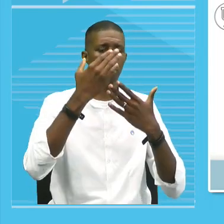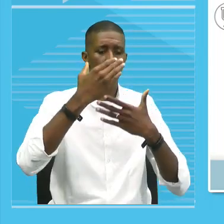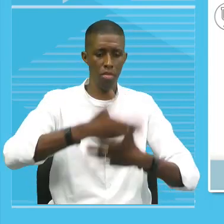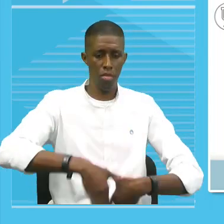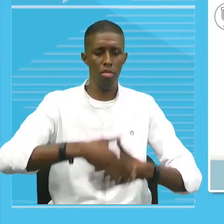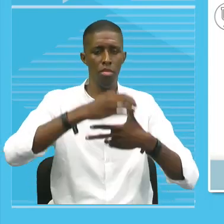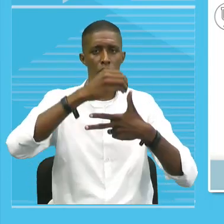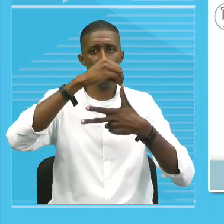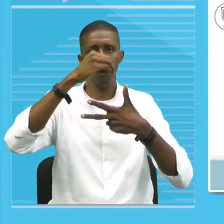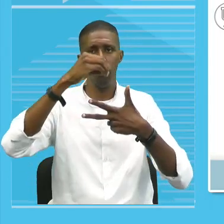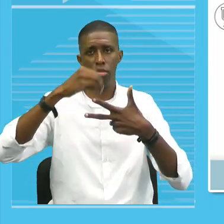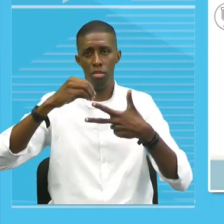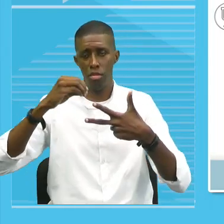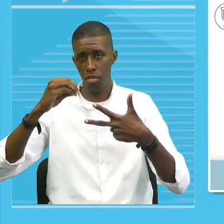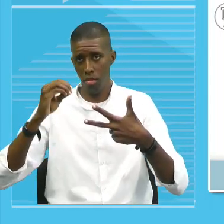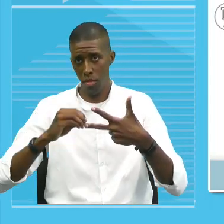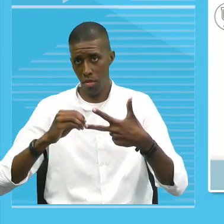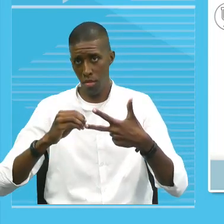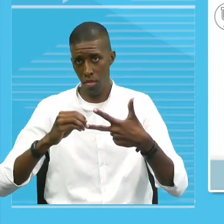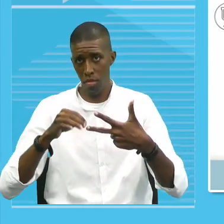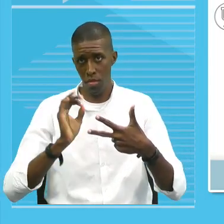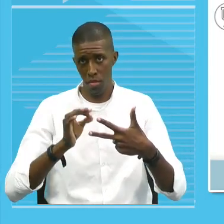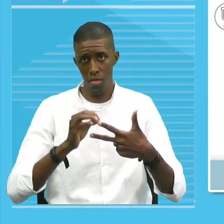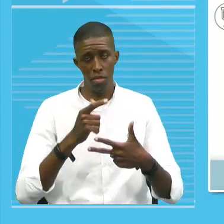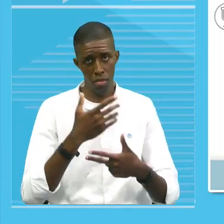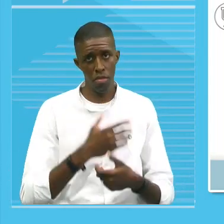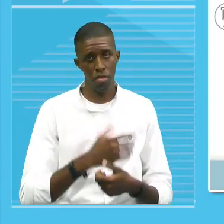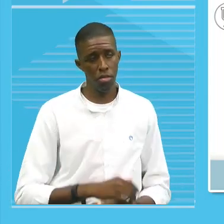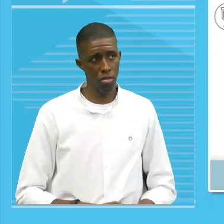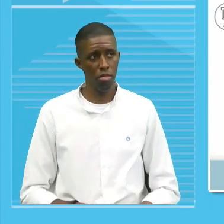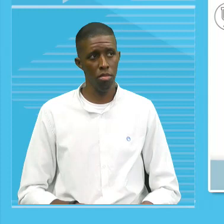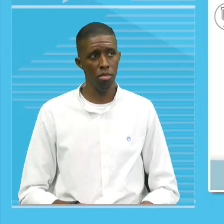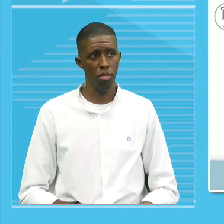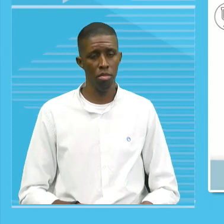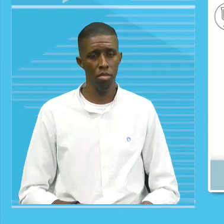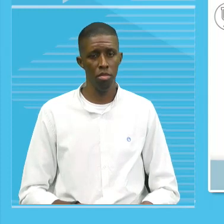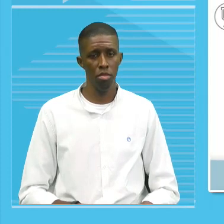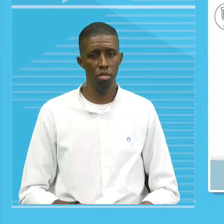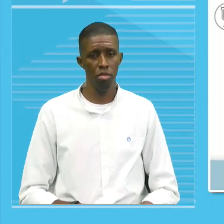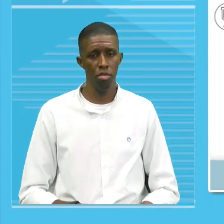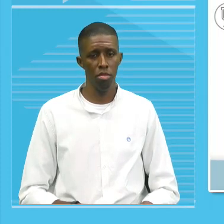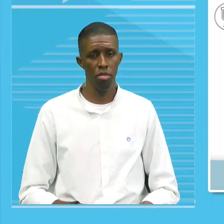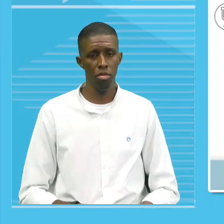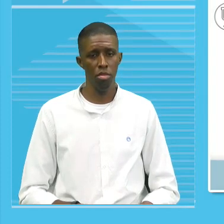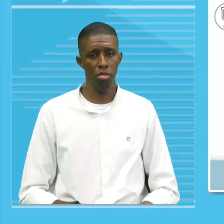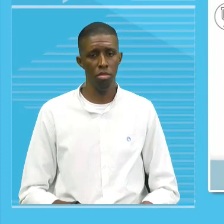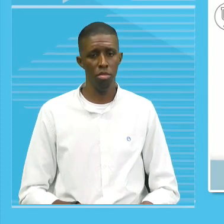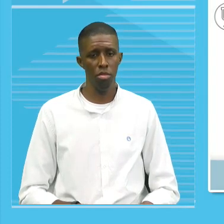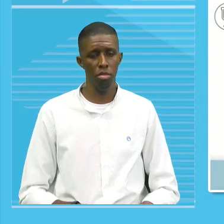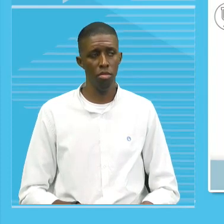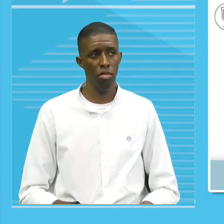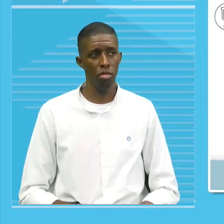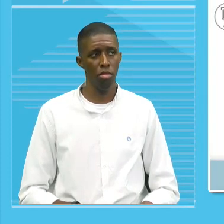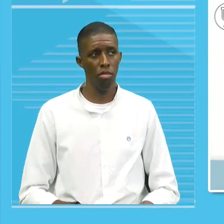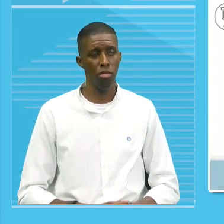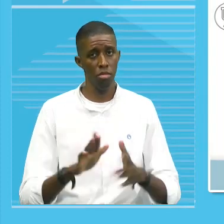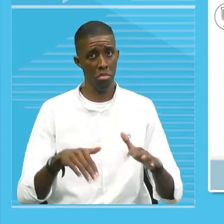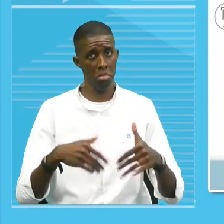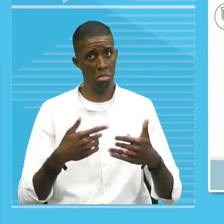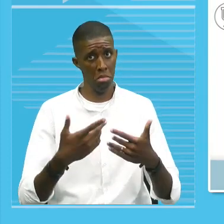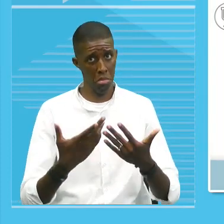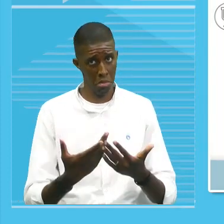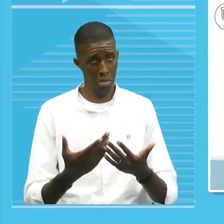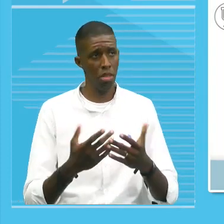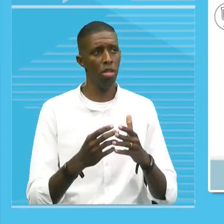mas esse texto em particular tem mais de uma questão vamos olhar segundo o autor podemos afirmar sobre